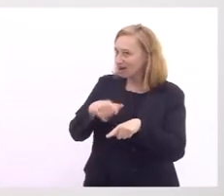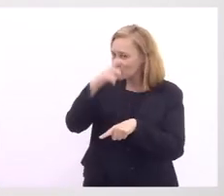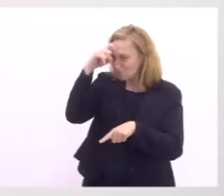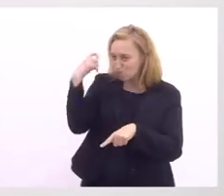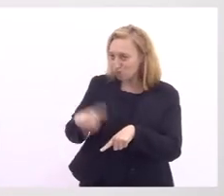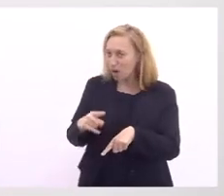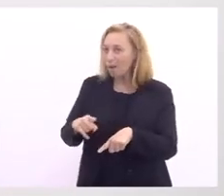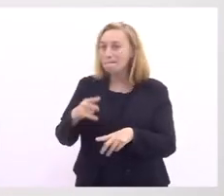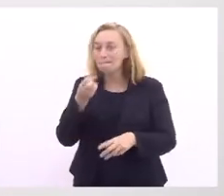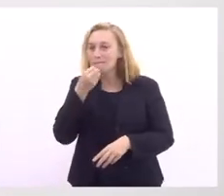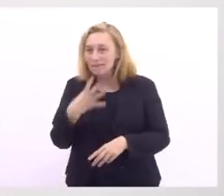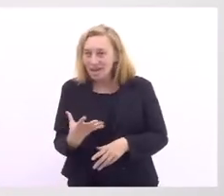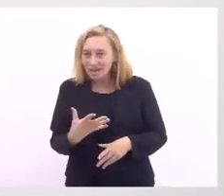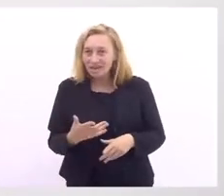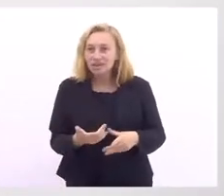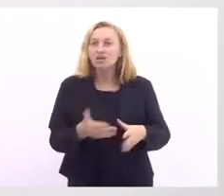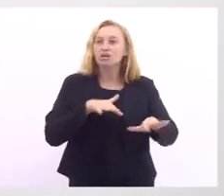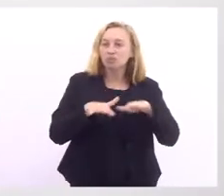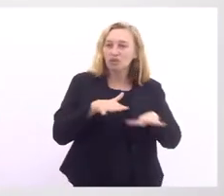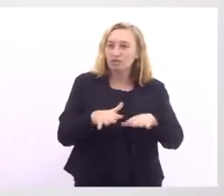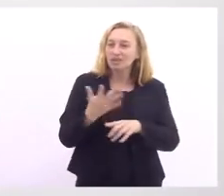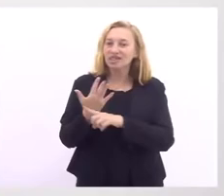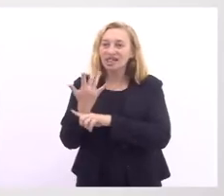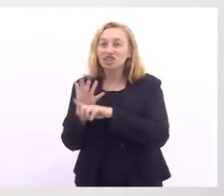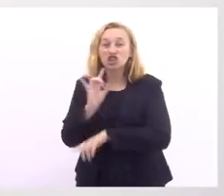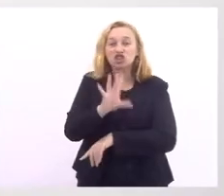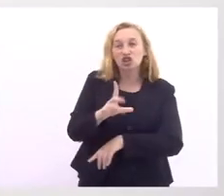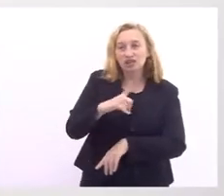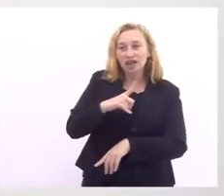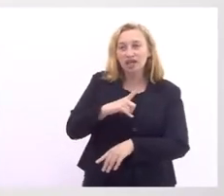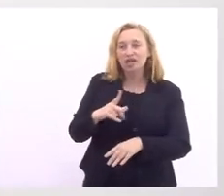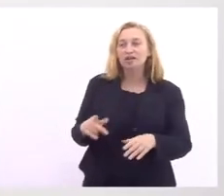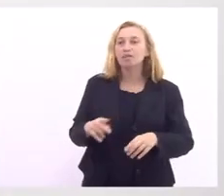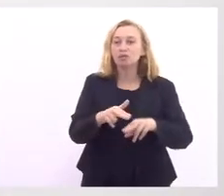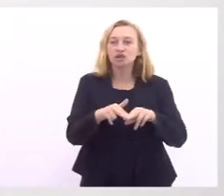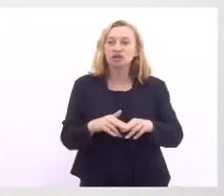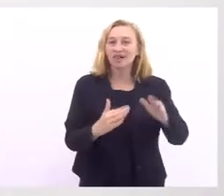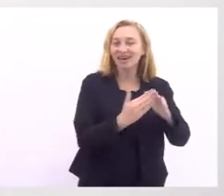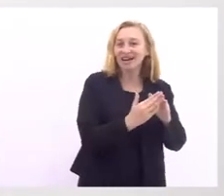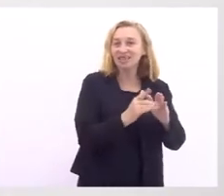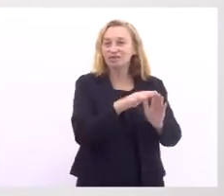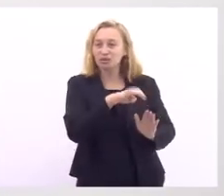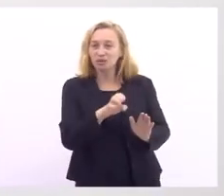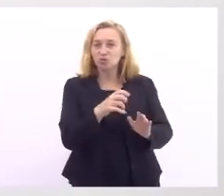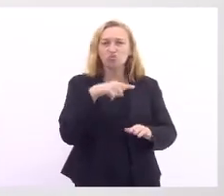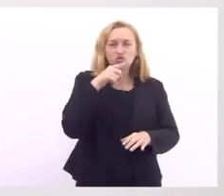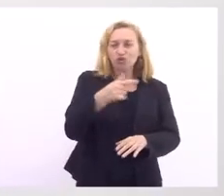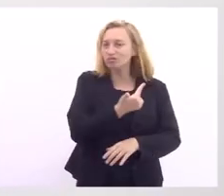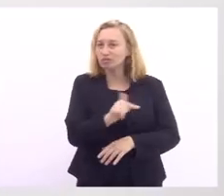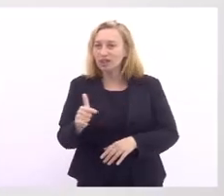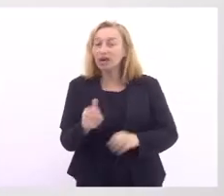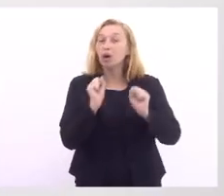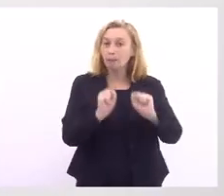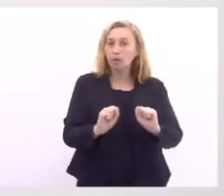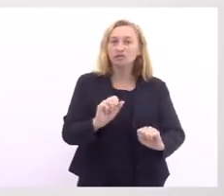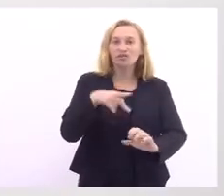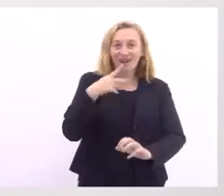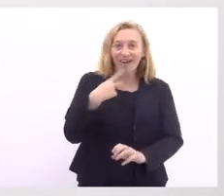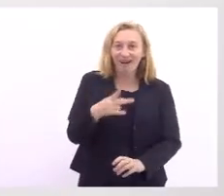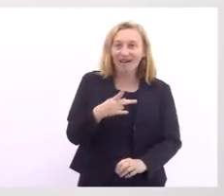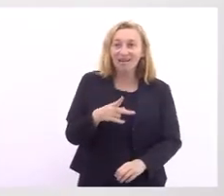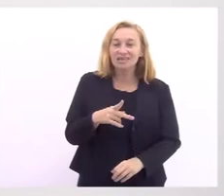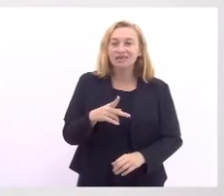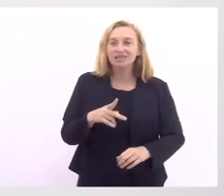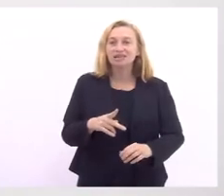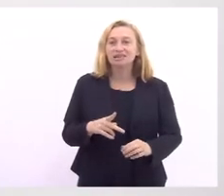excelentemente bem o movimenta Caxias Só existe por causa da casa Fluminense eu não tenho a menor dúvida disso e posso dizer